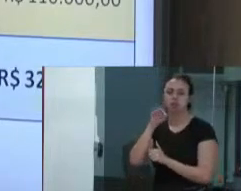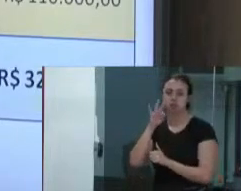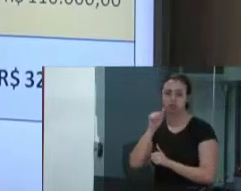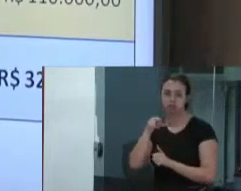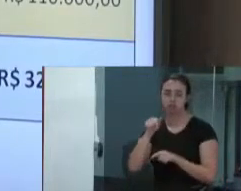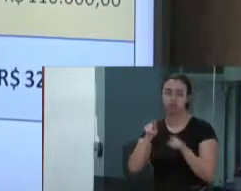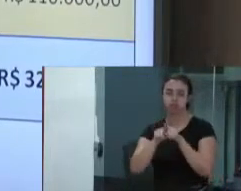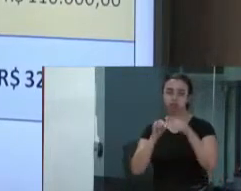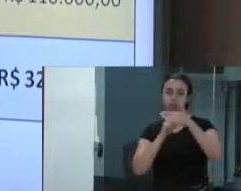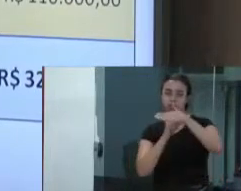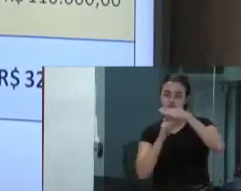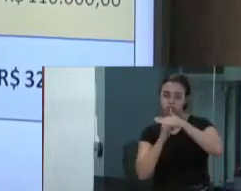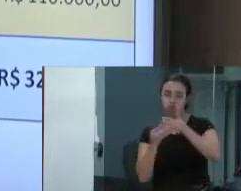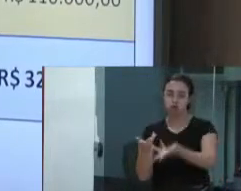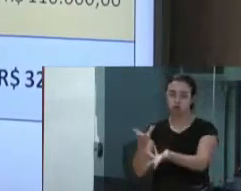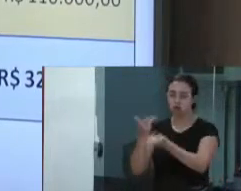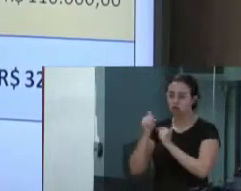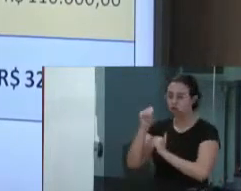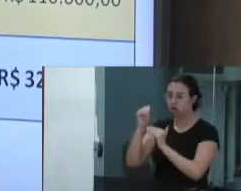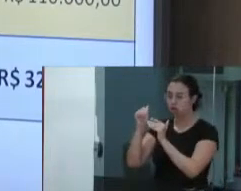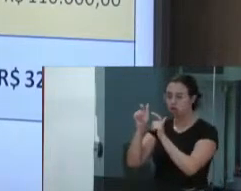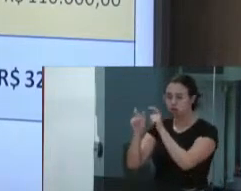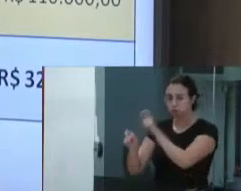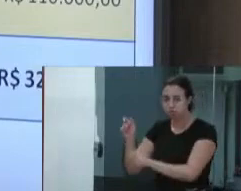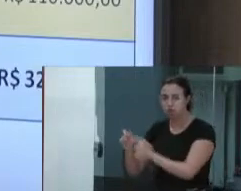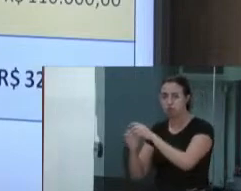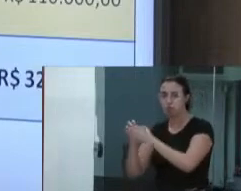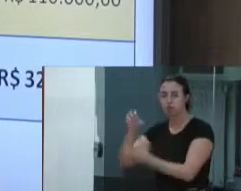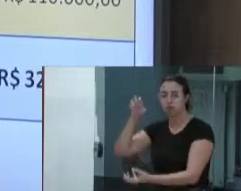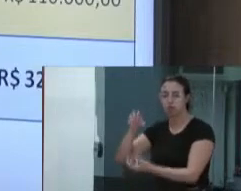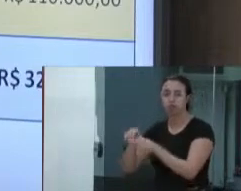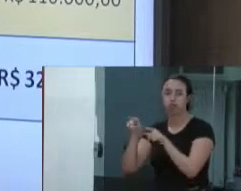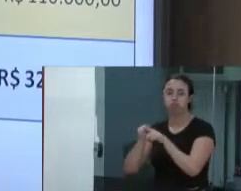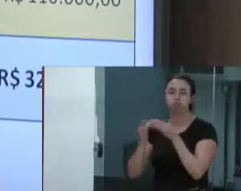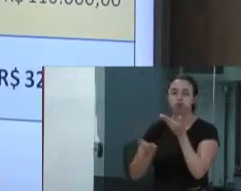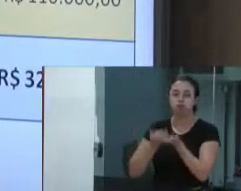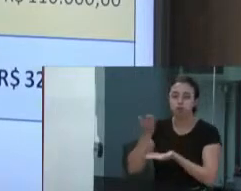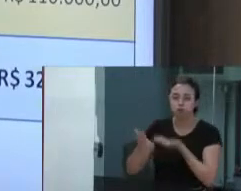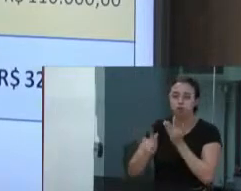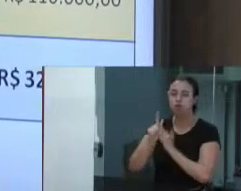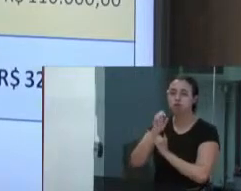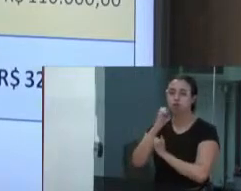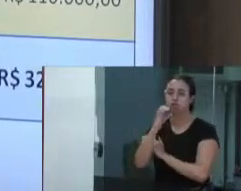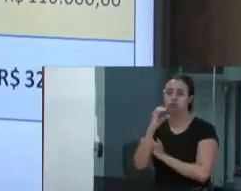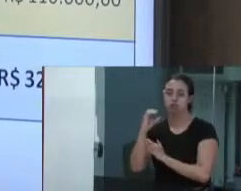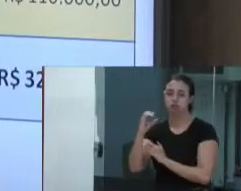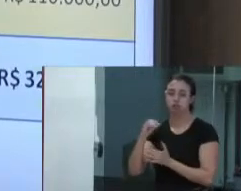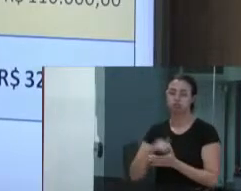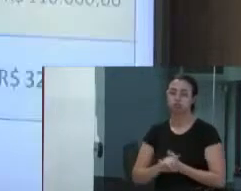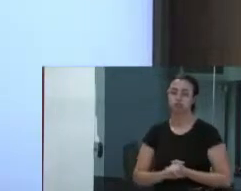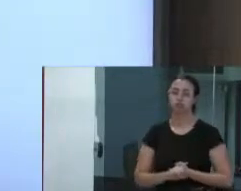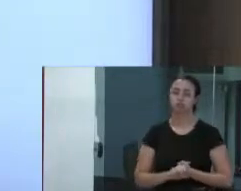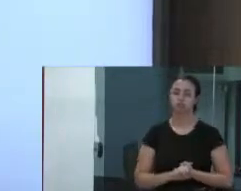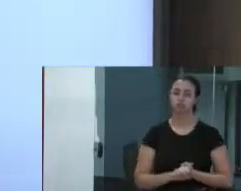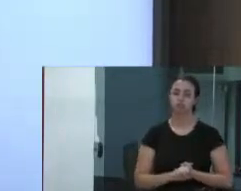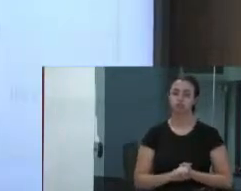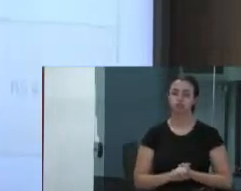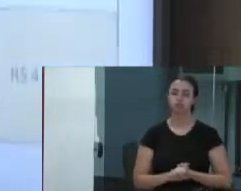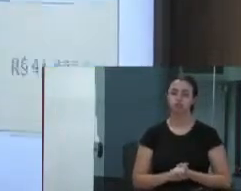as duas instituições de acolhimento aos idosos e o atendimento dos adolescentes no GEIC, no serviço de convivência, desculpe.